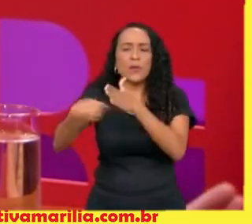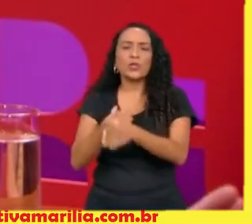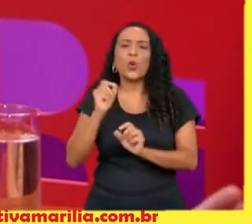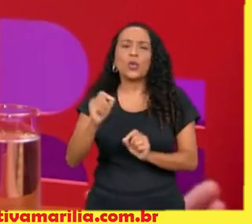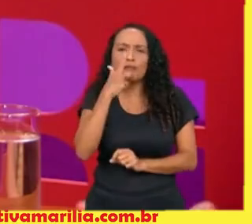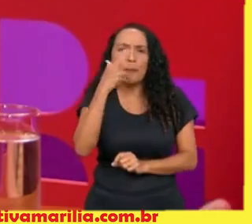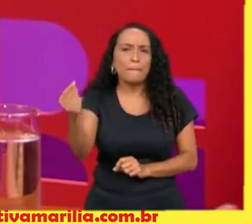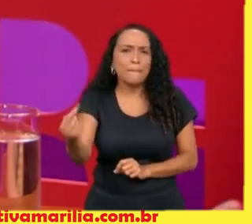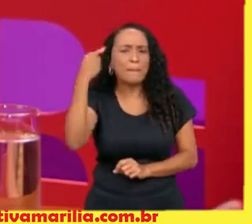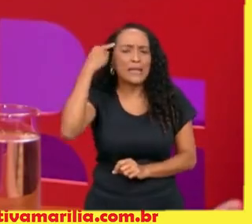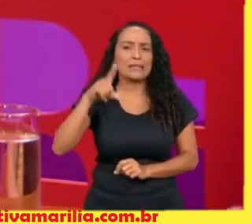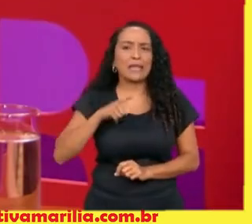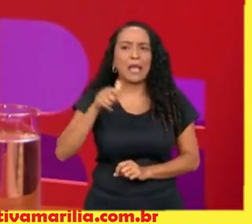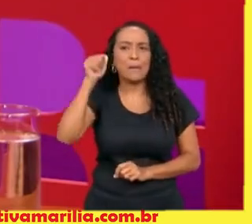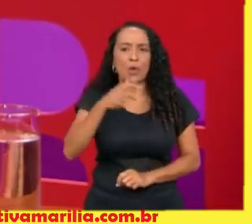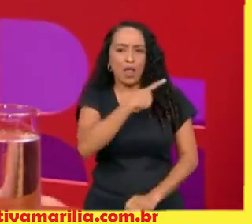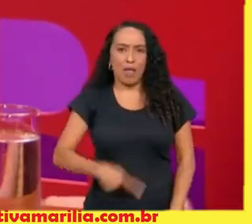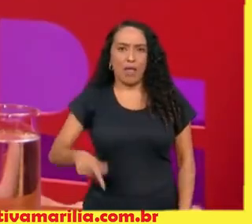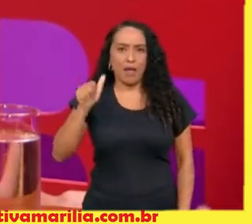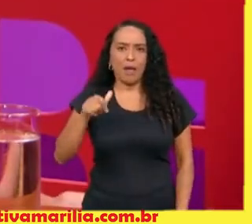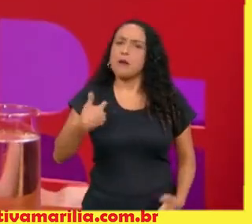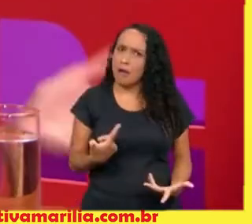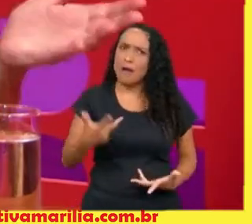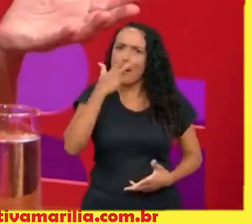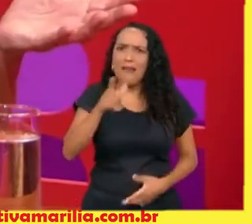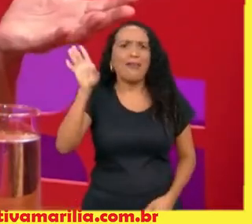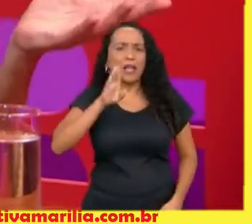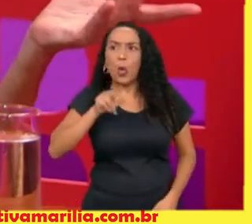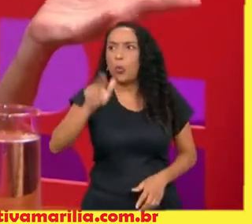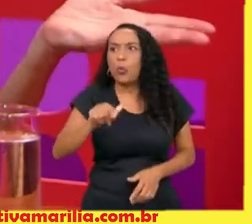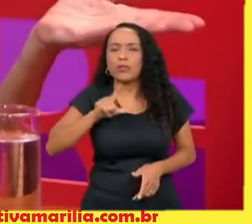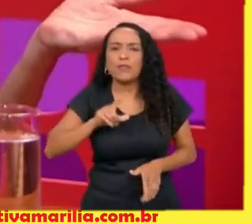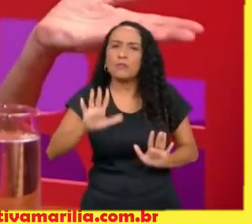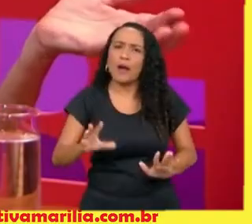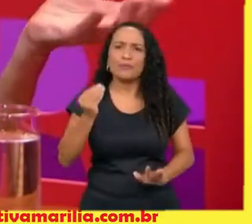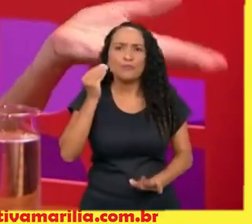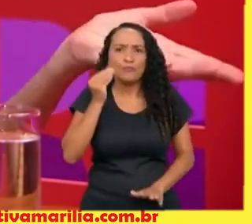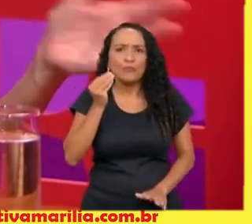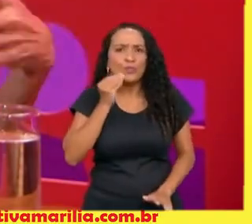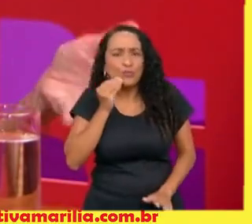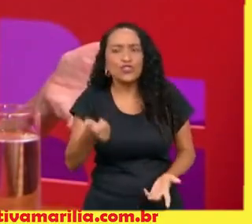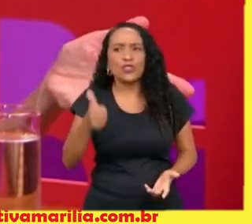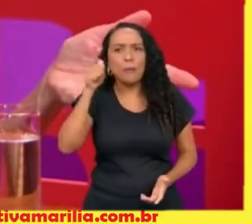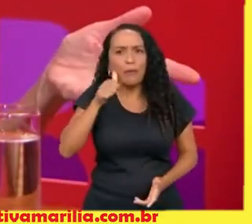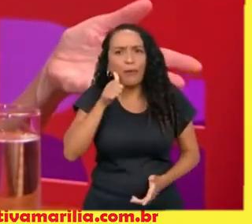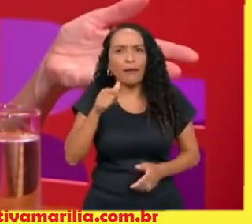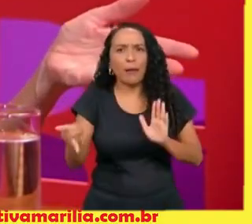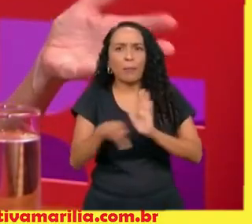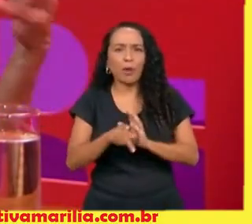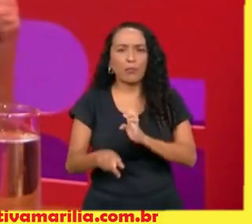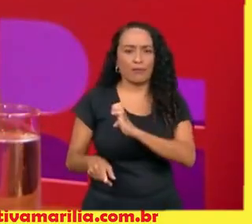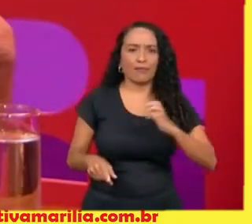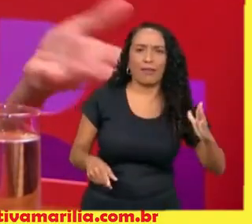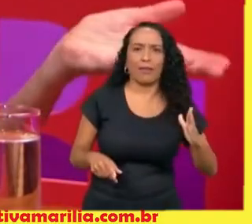senhora acha de ter uma presidente mulher. Eu falei, olha, eu acho muito bacana, nunca teve, mas podia ser uma presidente mulher de esquerda, conservadora, que